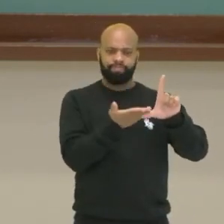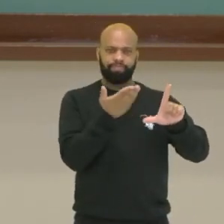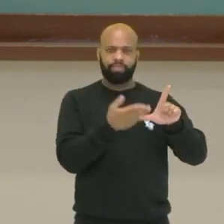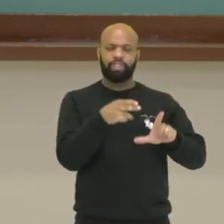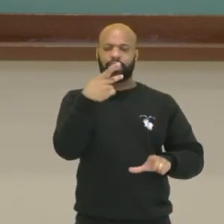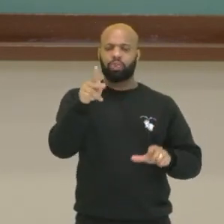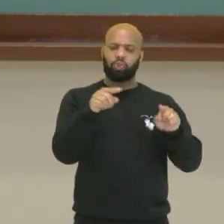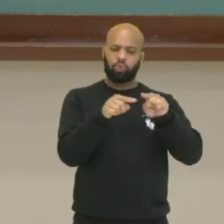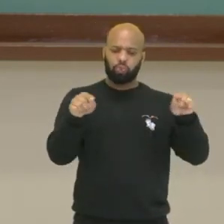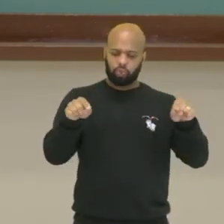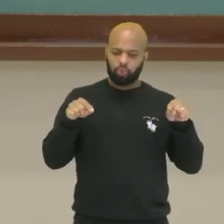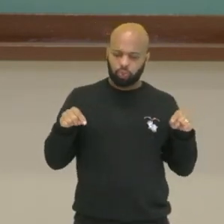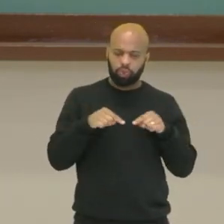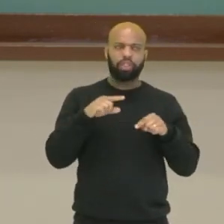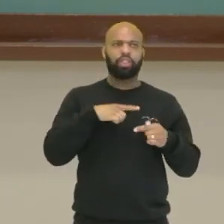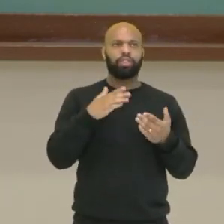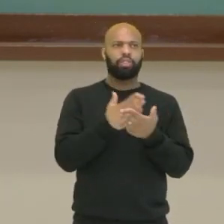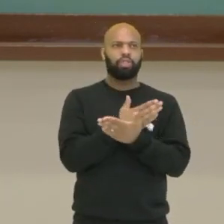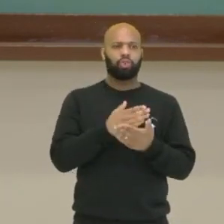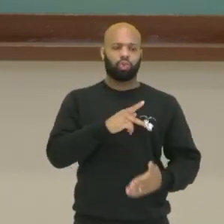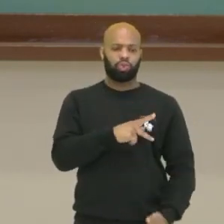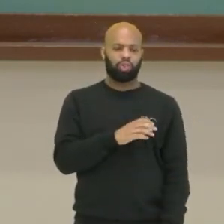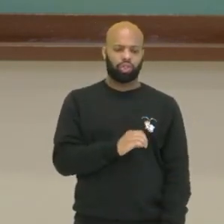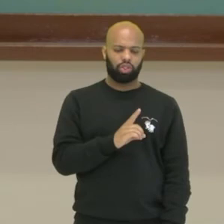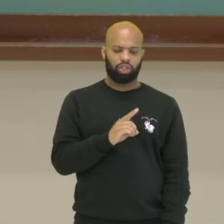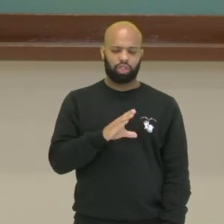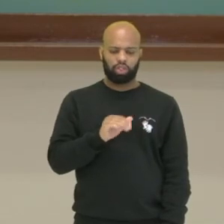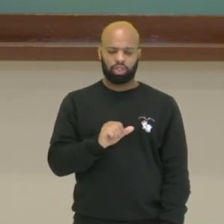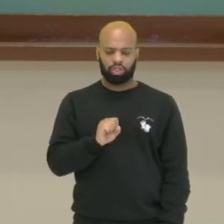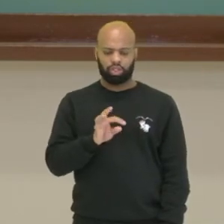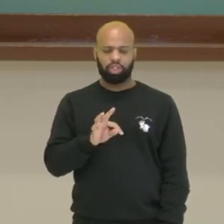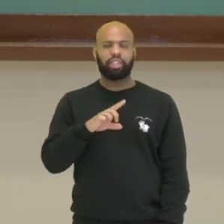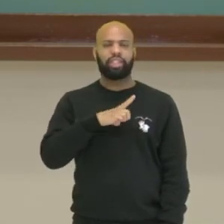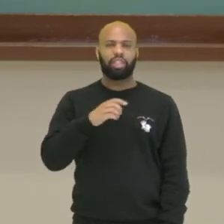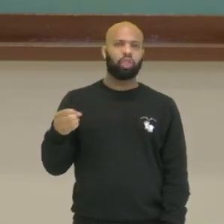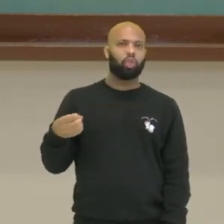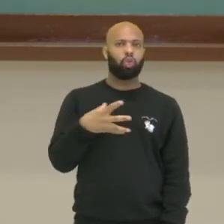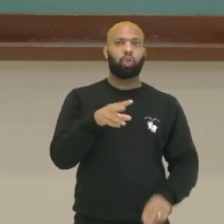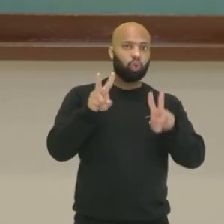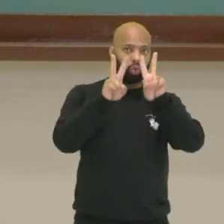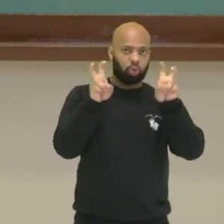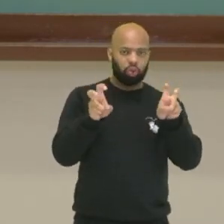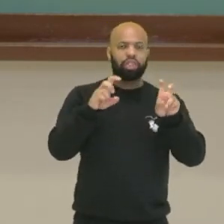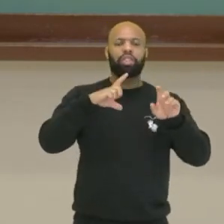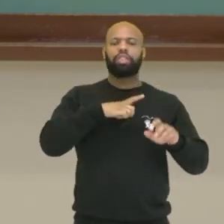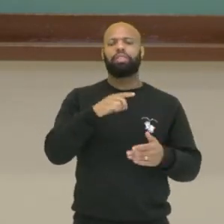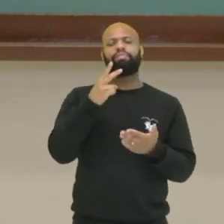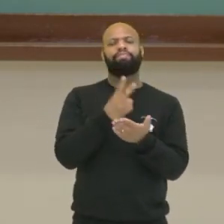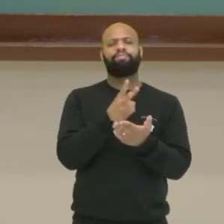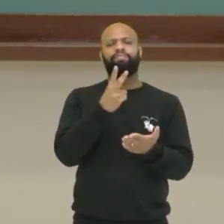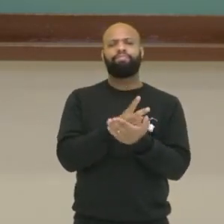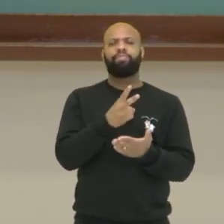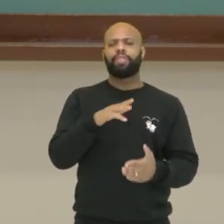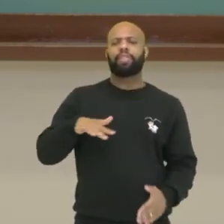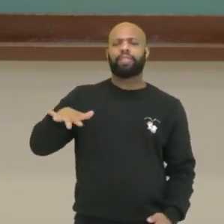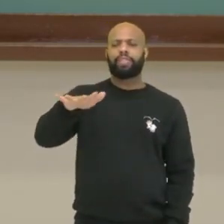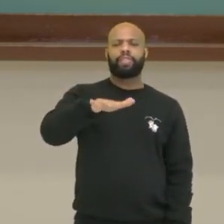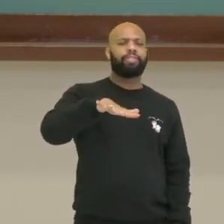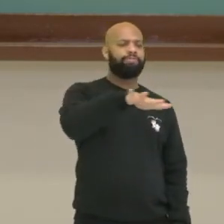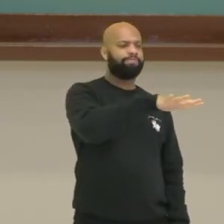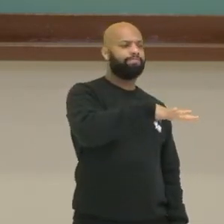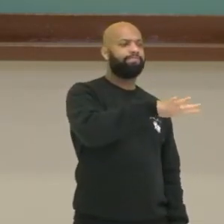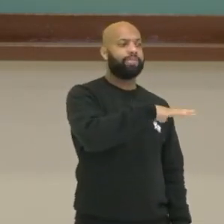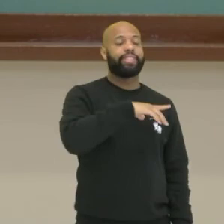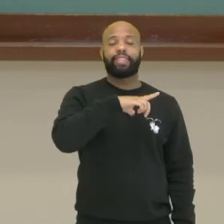sala de aula, tem lá podcast sobre o novo ensino médio. Ou seja, o podcast está em todos os lugares